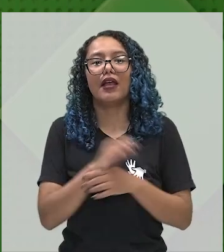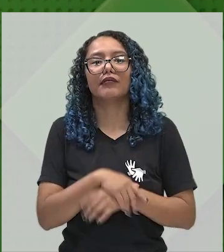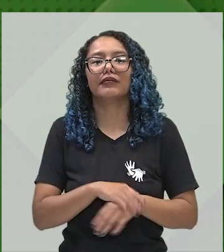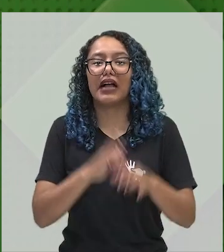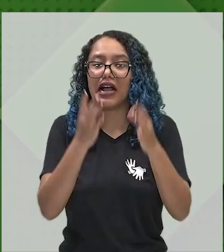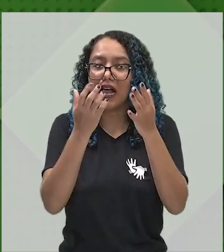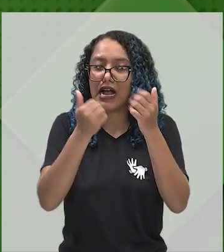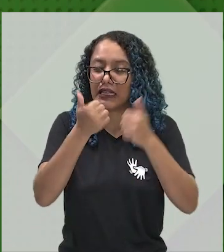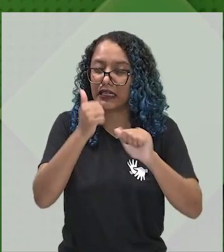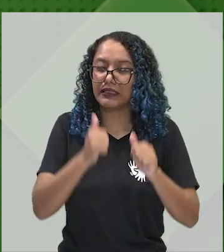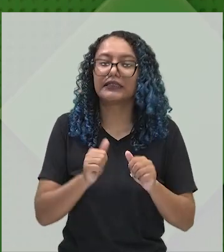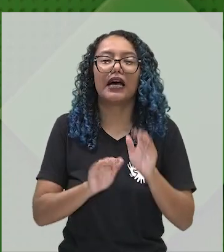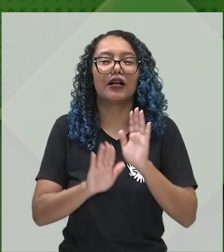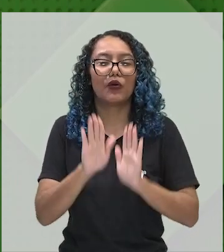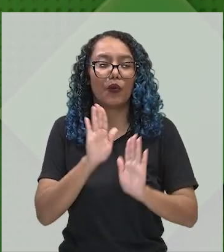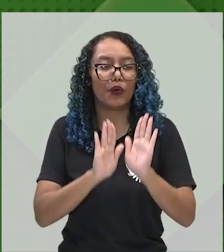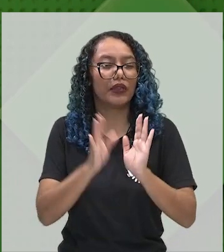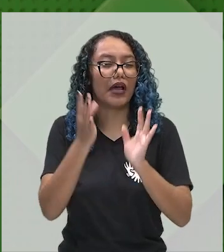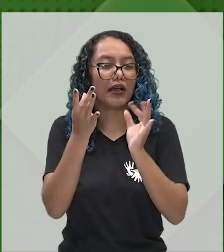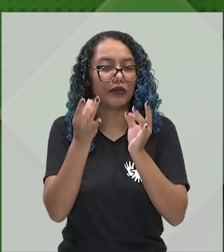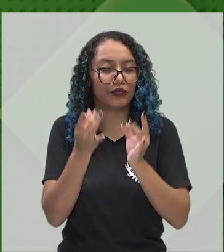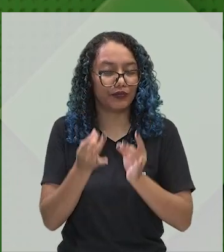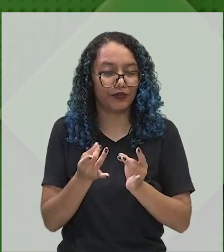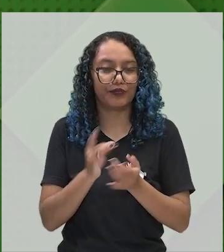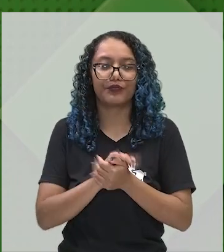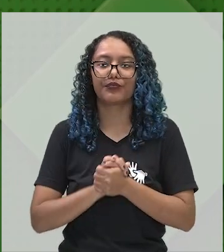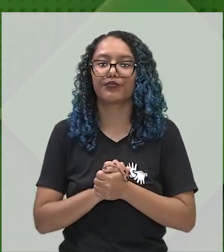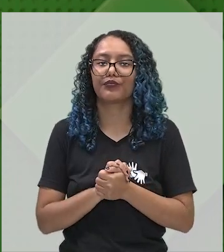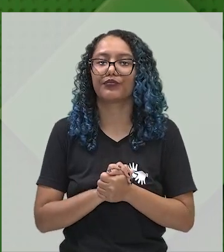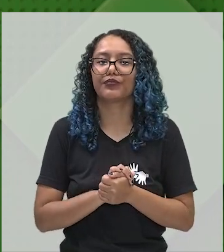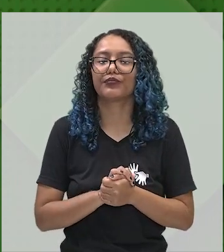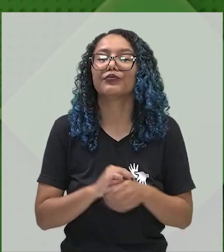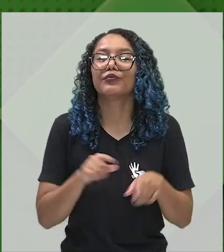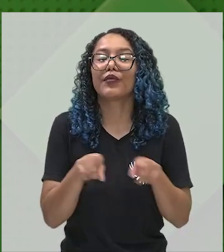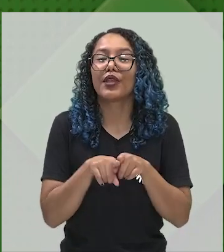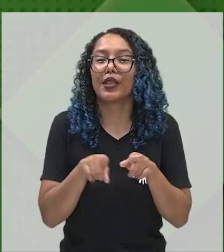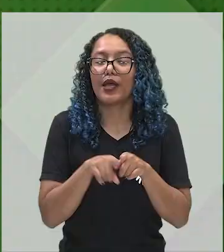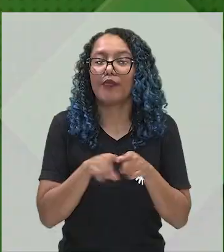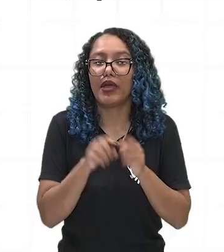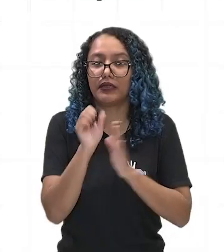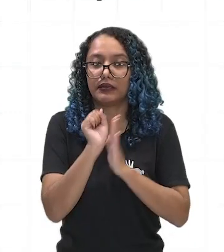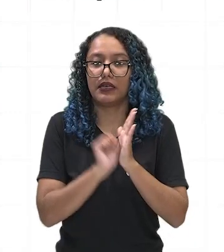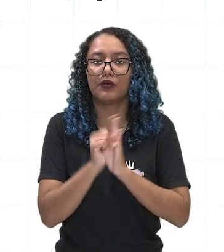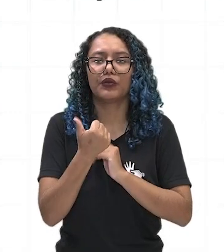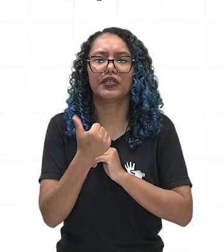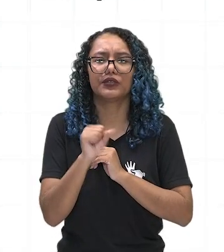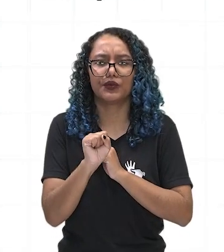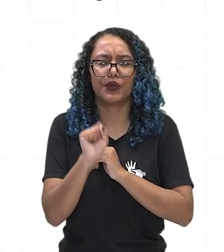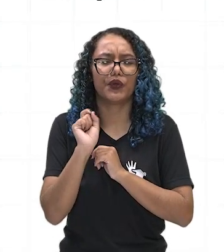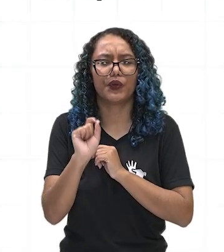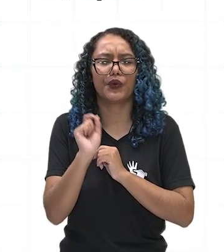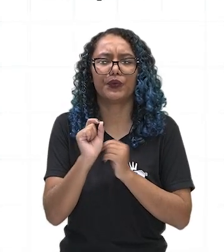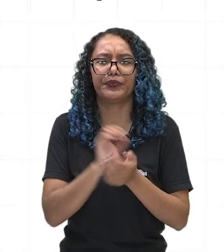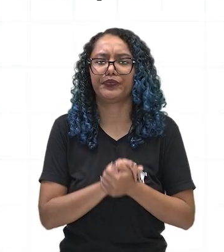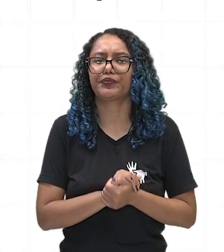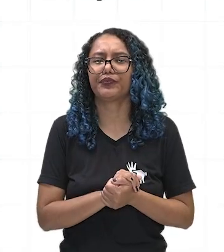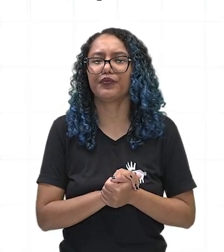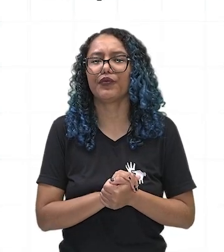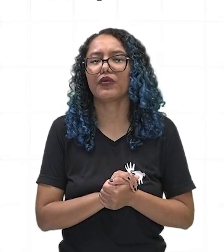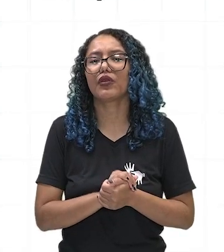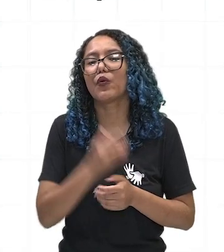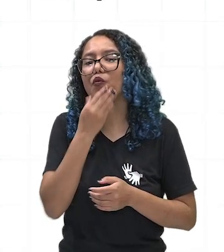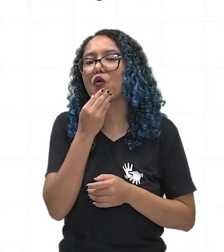fazer cuidadosamente, certo? Então, a gente observa também que no século XVIII, o